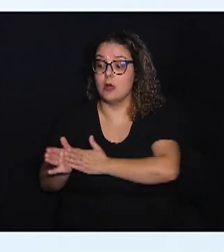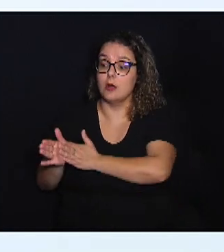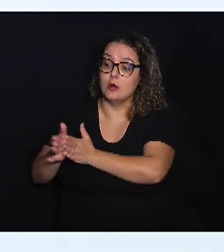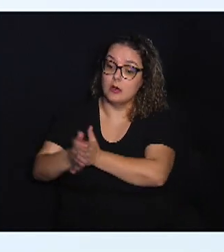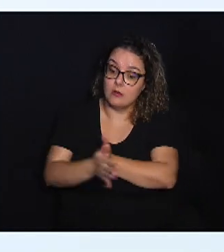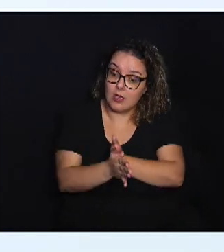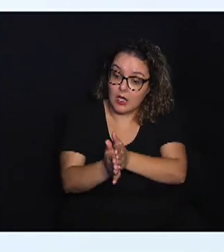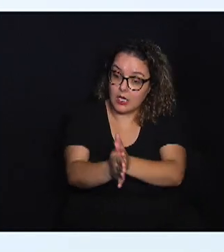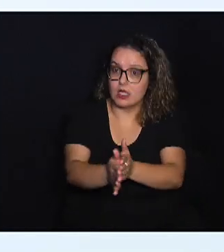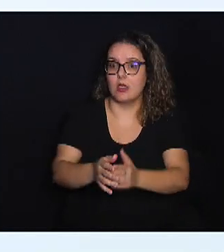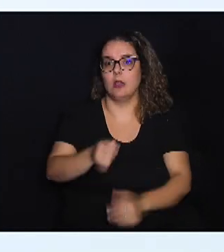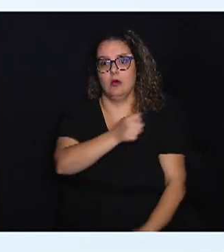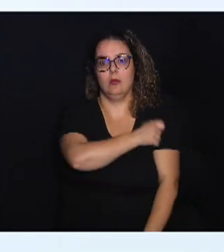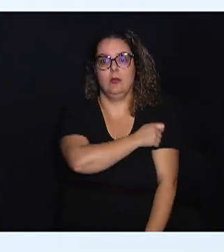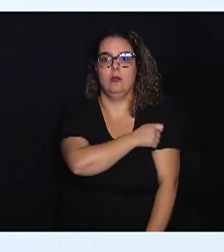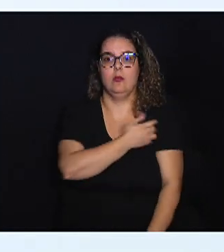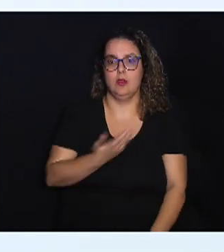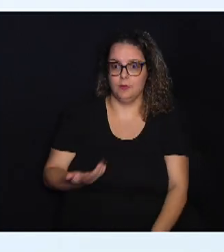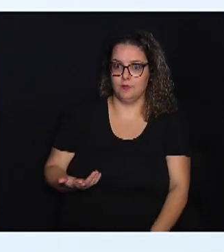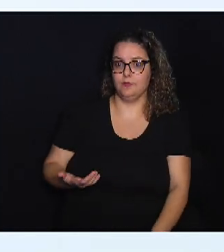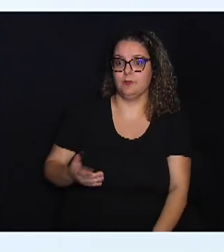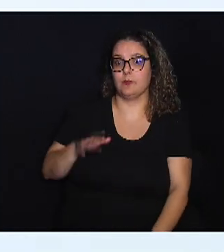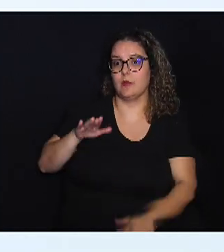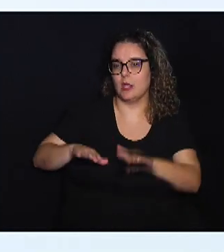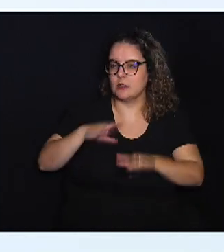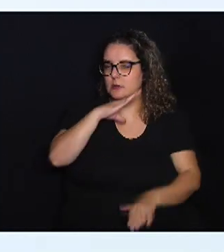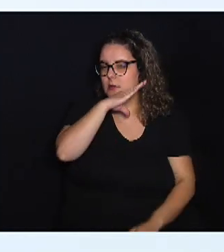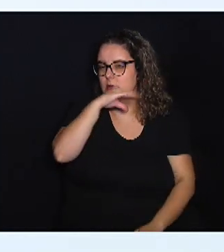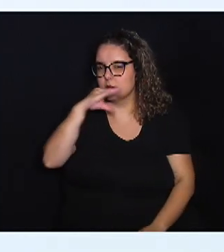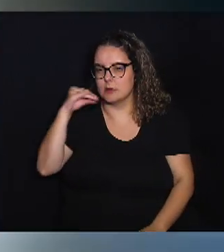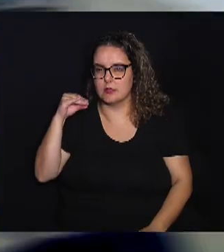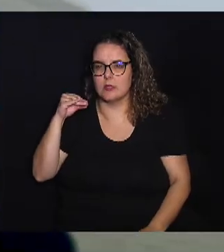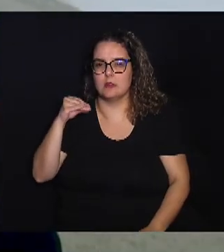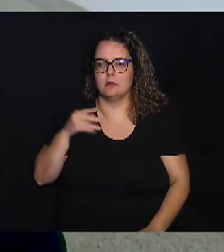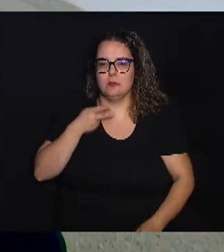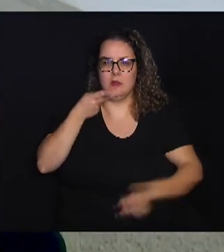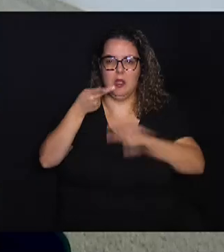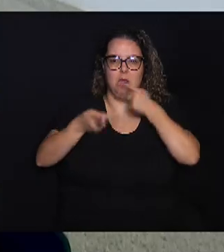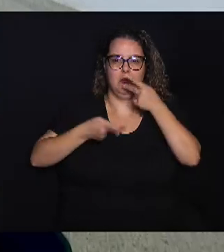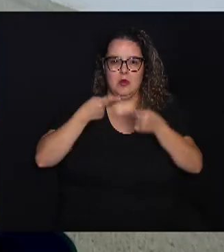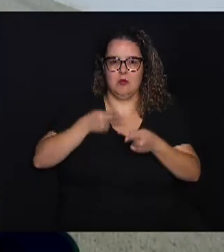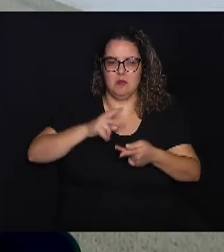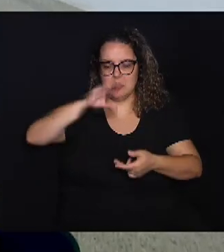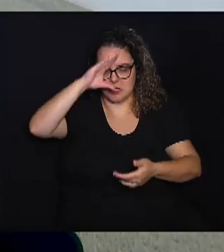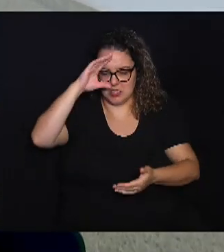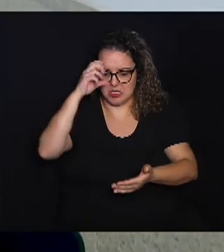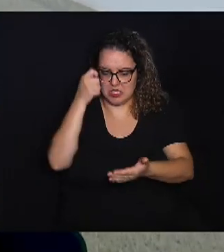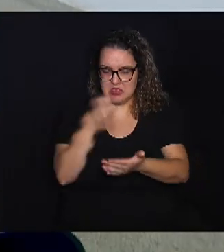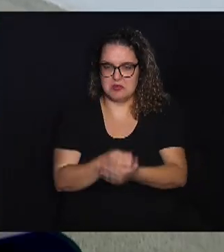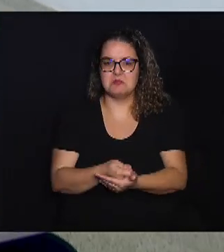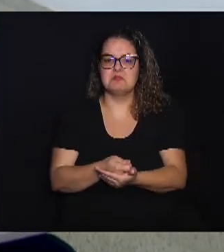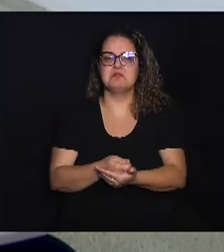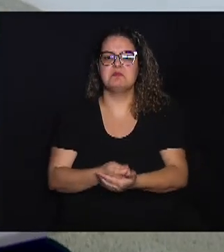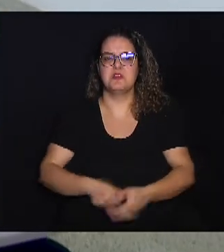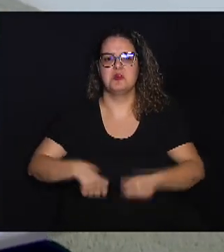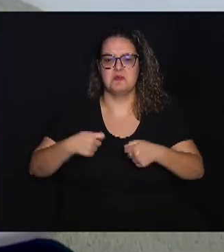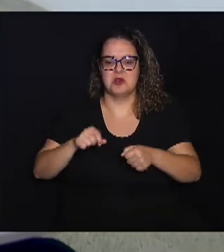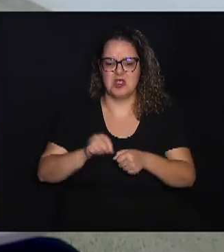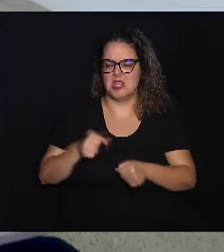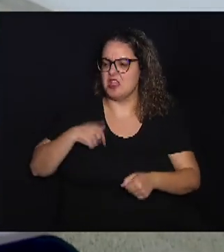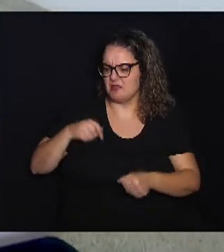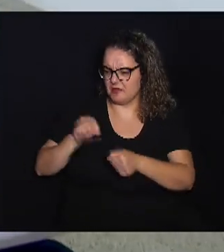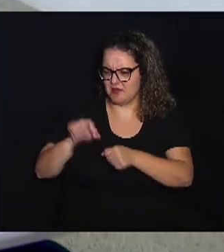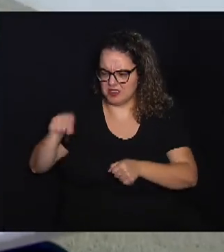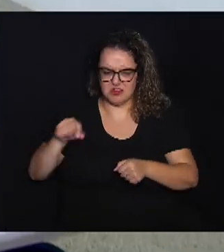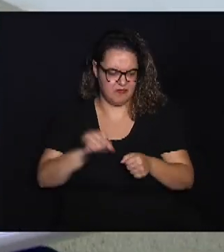aluno. Muitas vezes o adolescente, ele traz na sua fala muita convicção do que ele precisa fazer. Não, eu vou fazer isso, eu